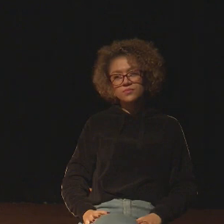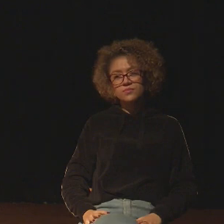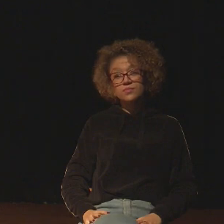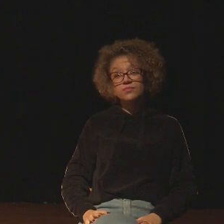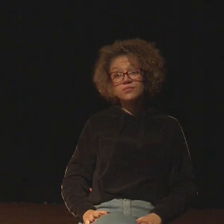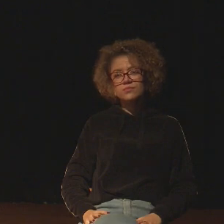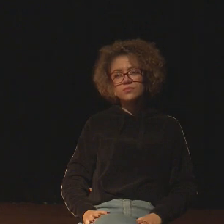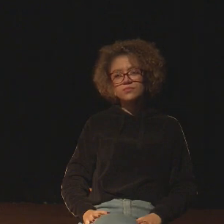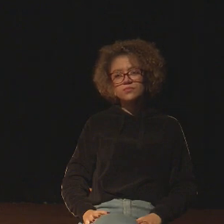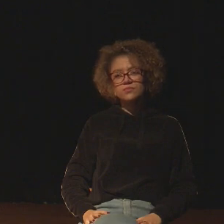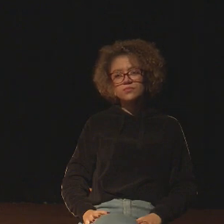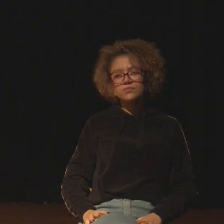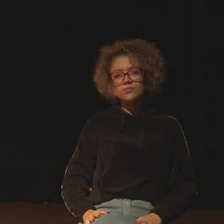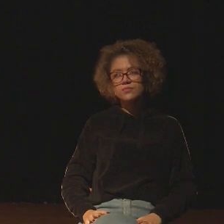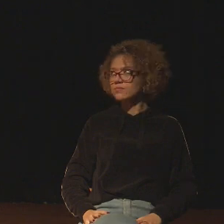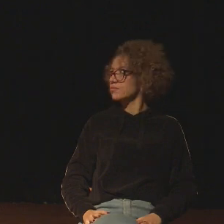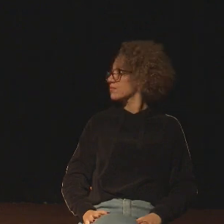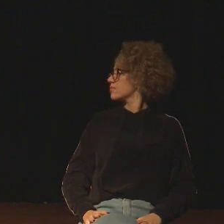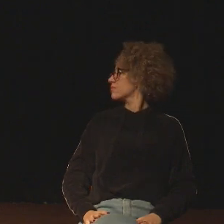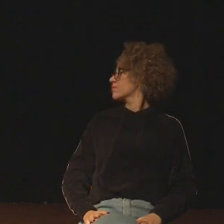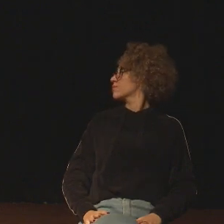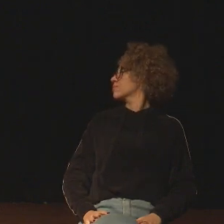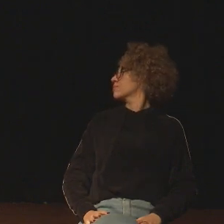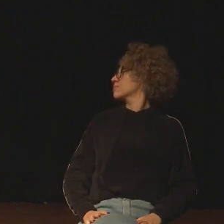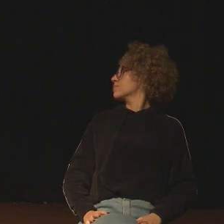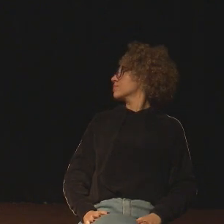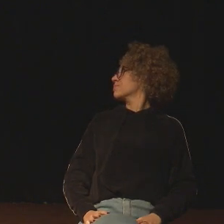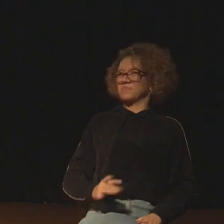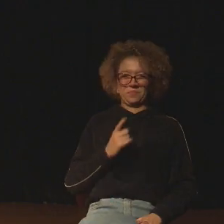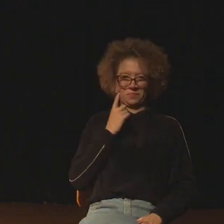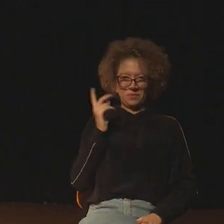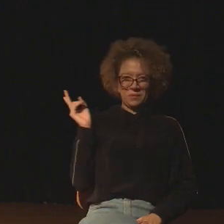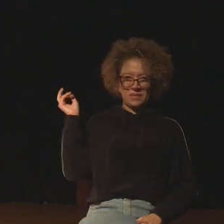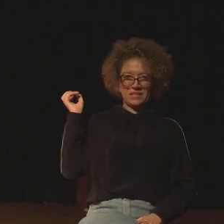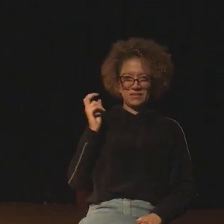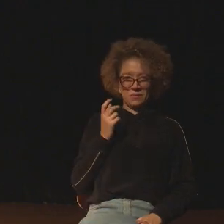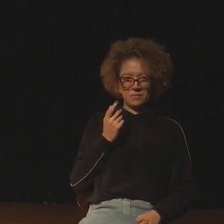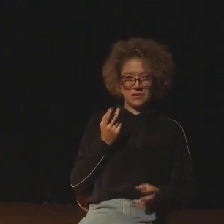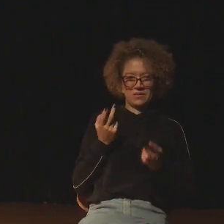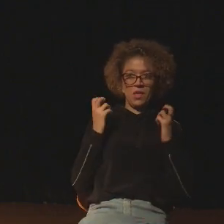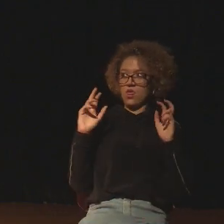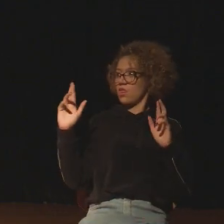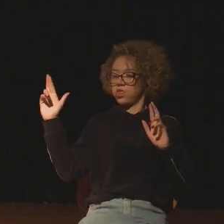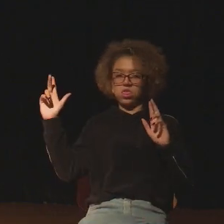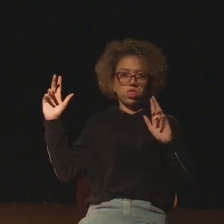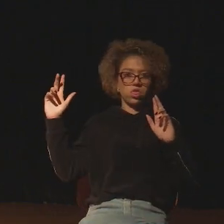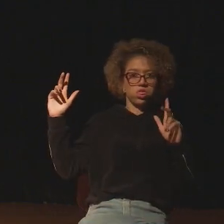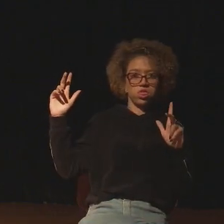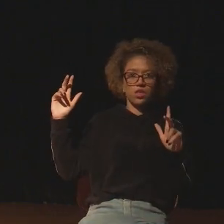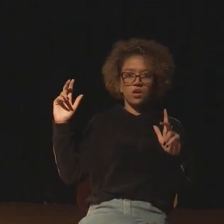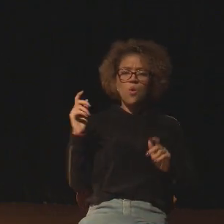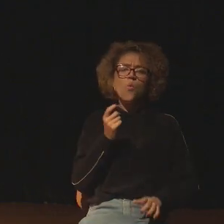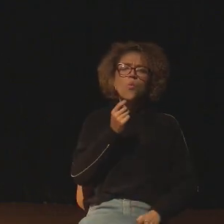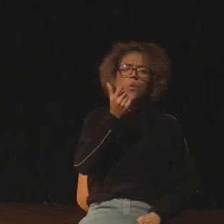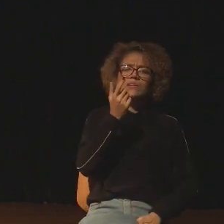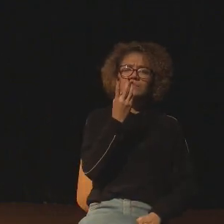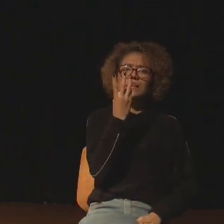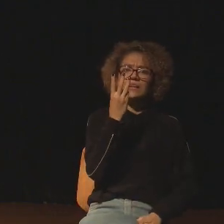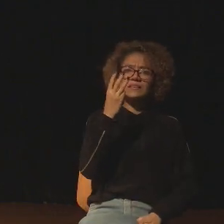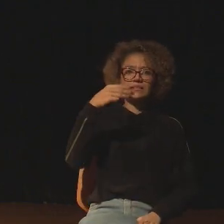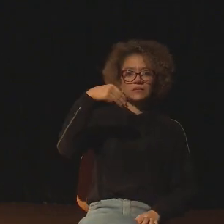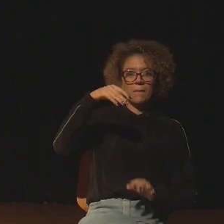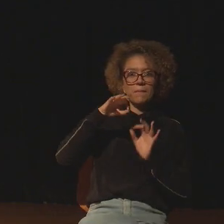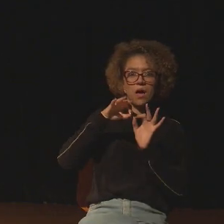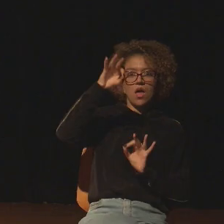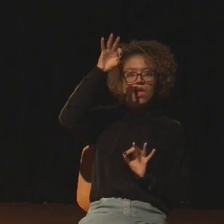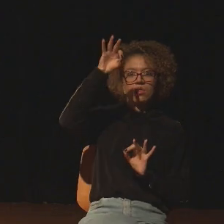poder vencer o desnível, que é bastante acentuado. A gente tem aproximadamente 13 metros de desnível entre esse